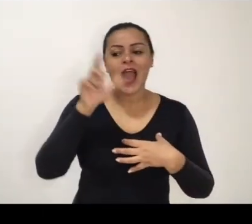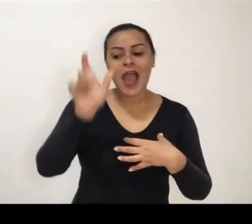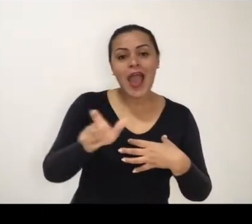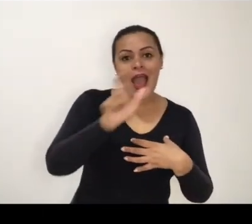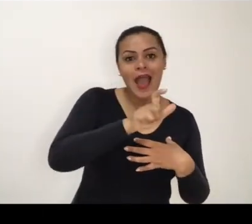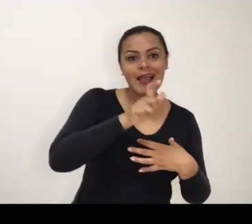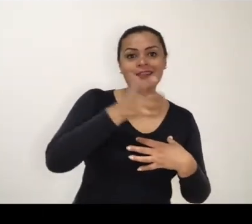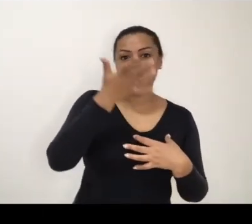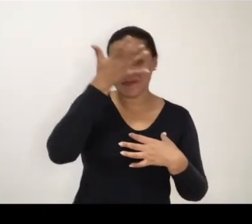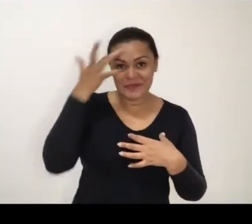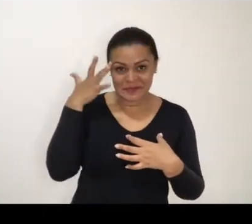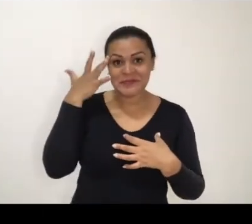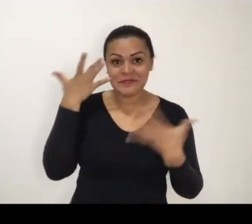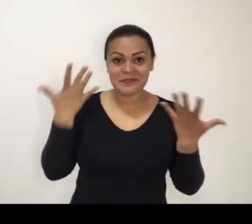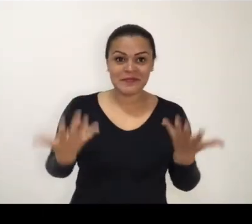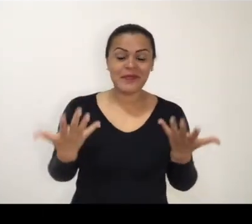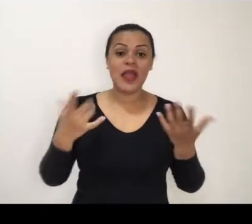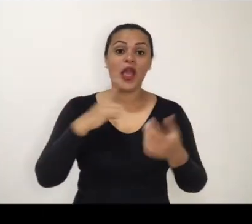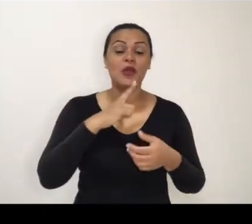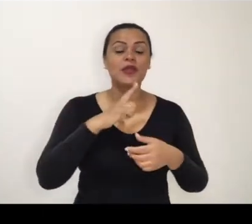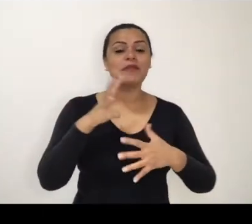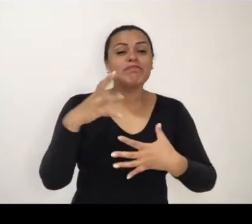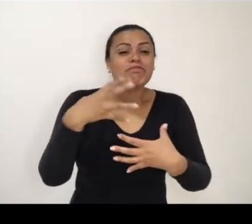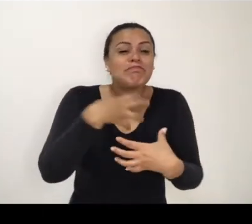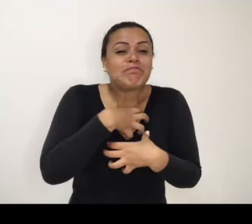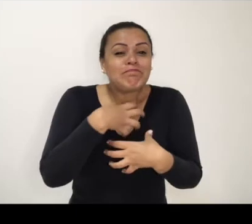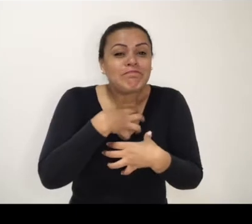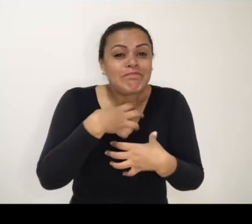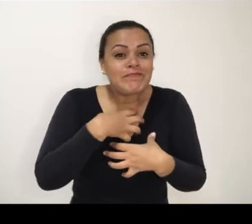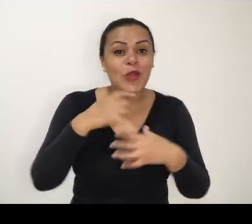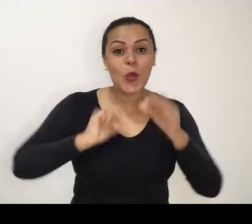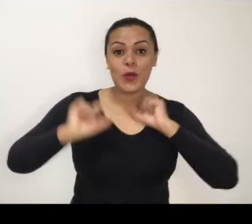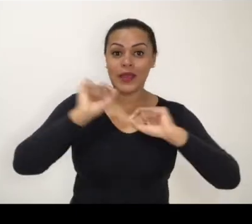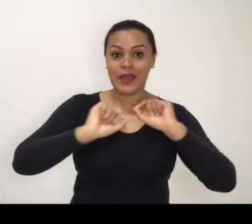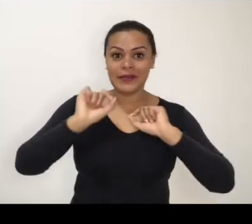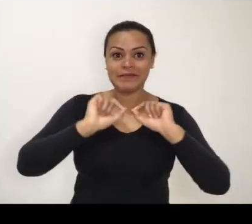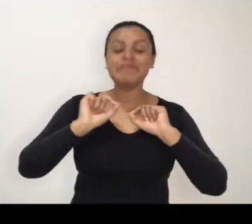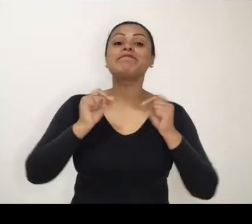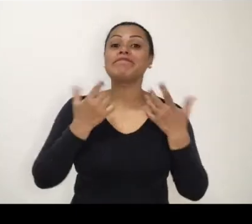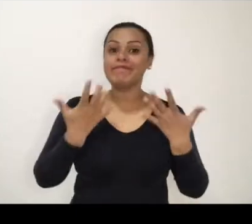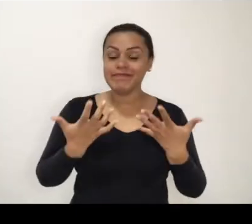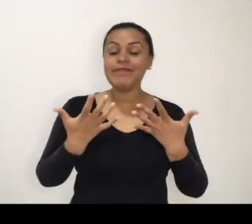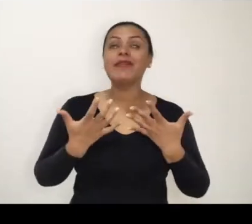e oferece, assim, né? Eu tenho sentido que cada vez mais a gente está